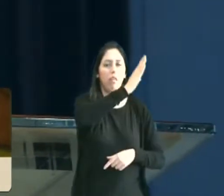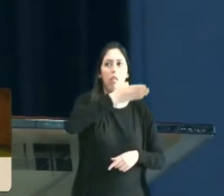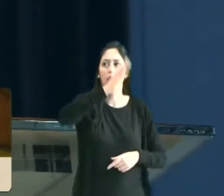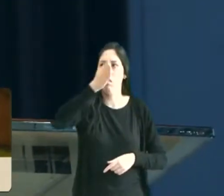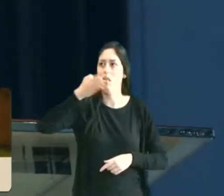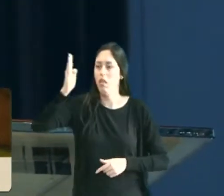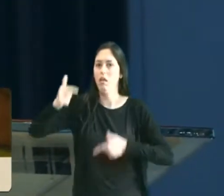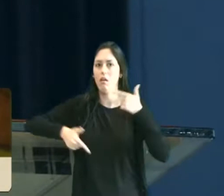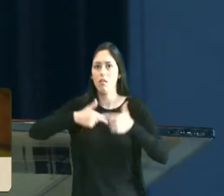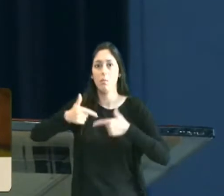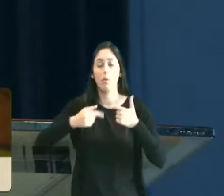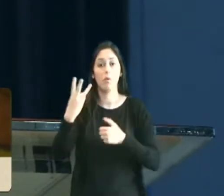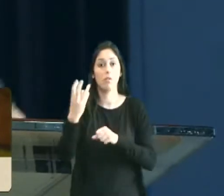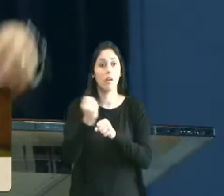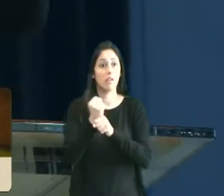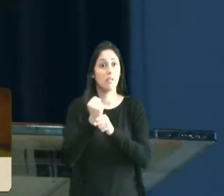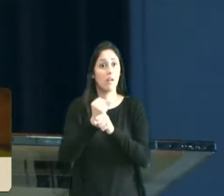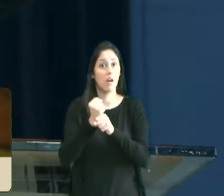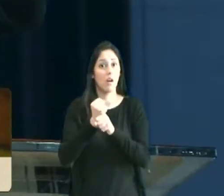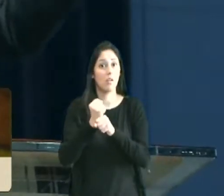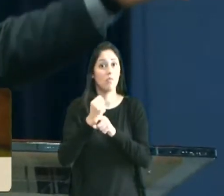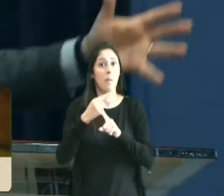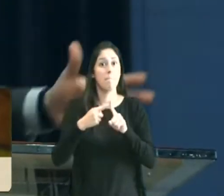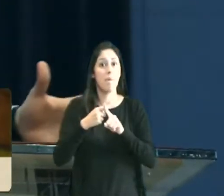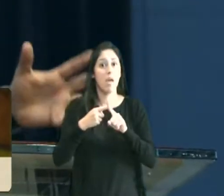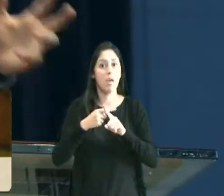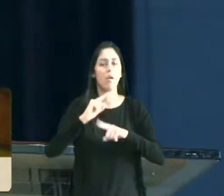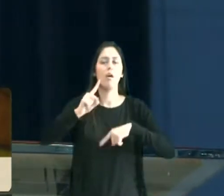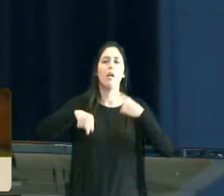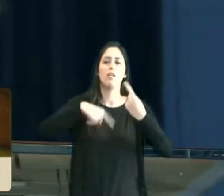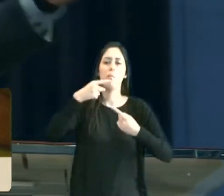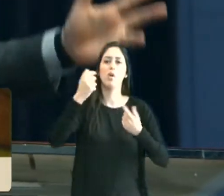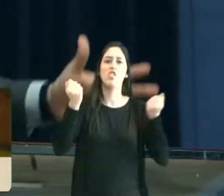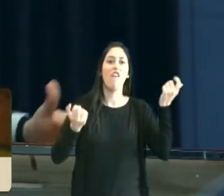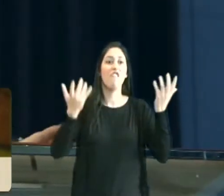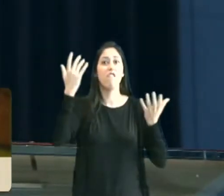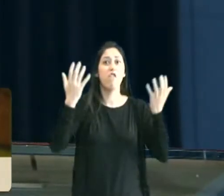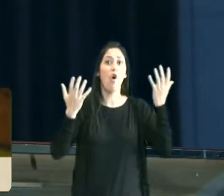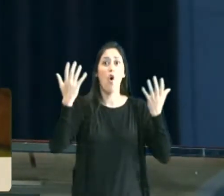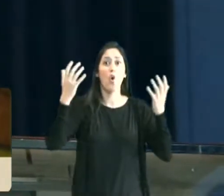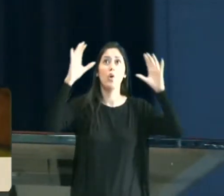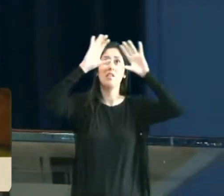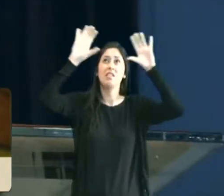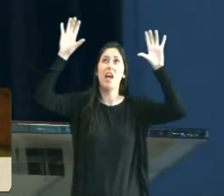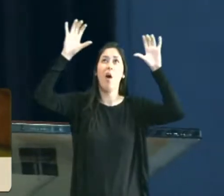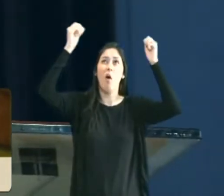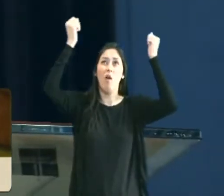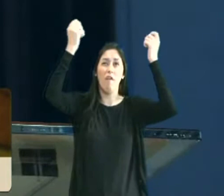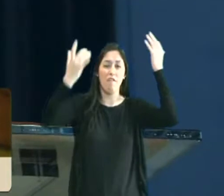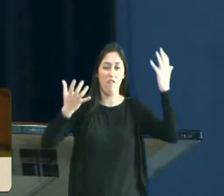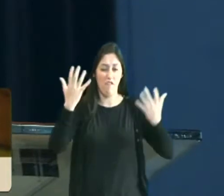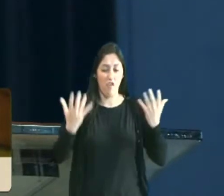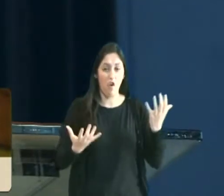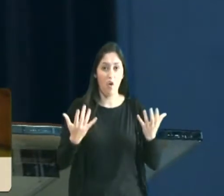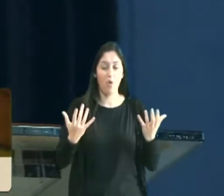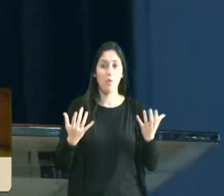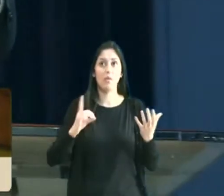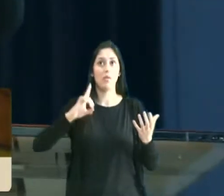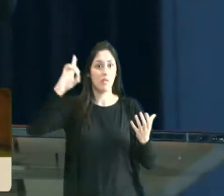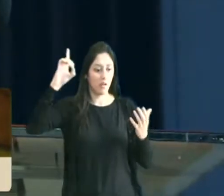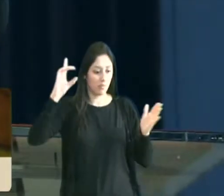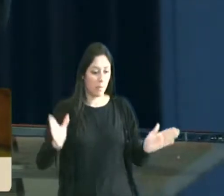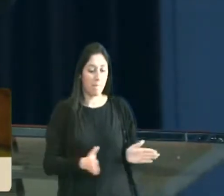lado. Depois cai fogo do céu, Deus faz um milagre, mas o